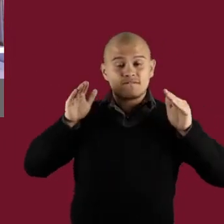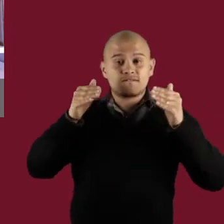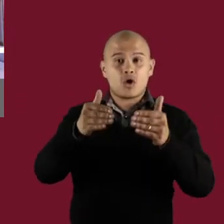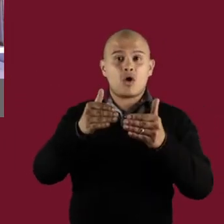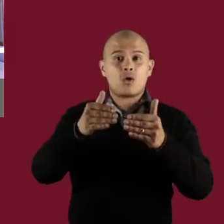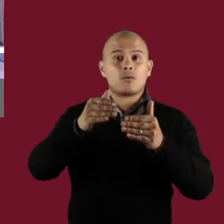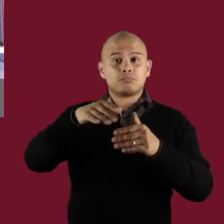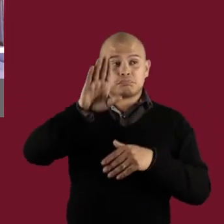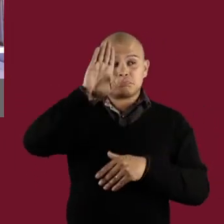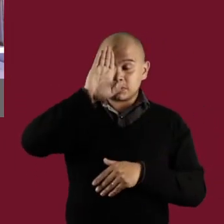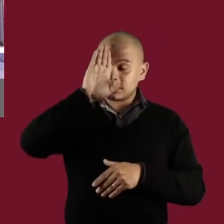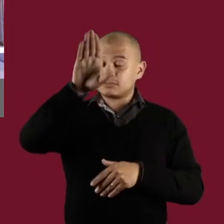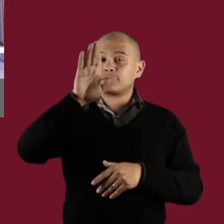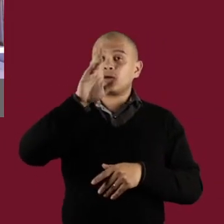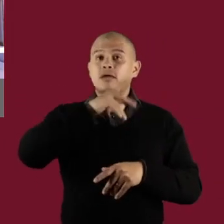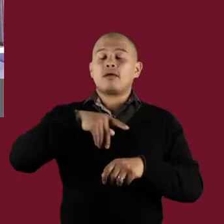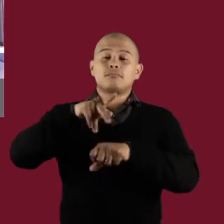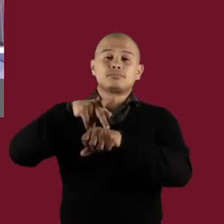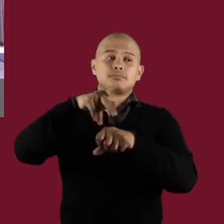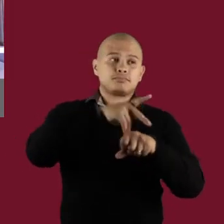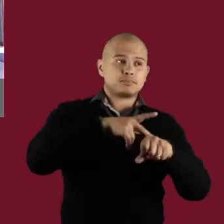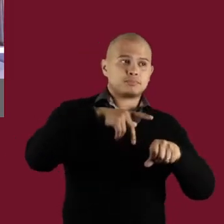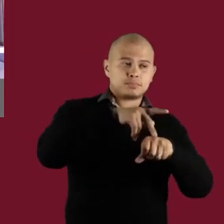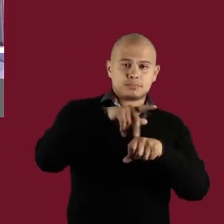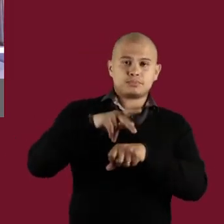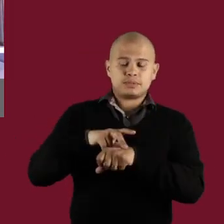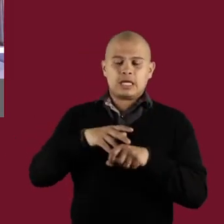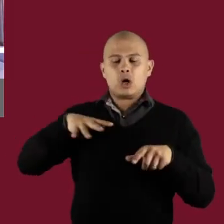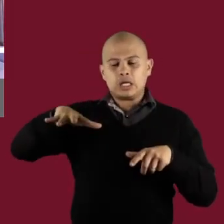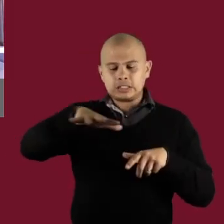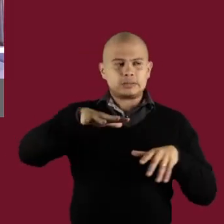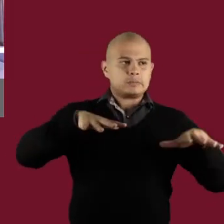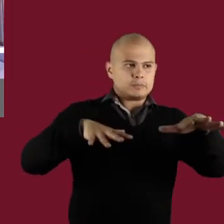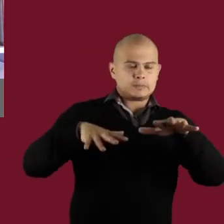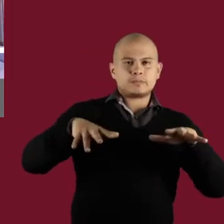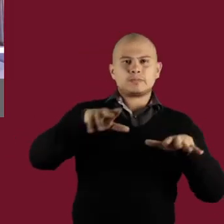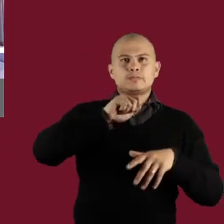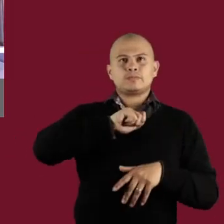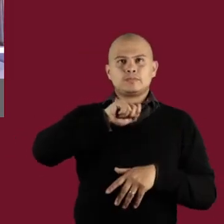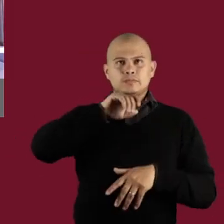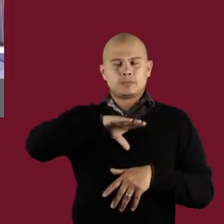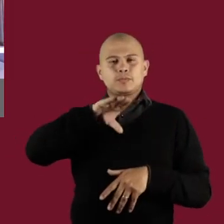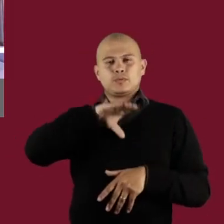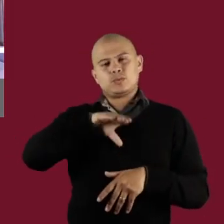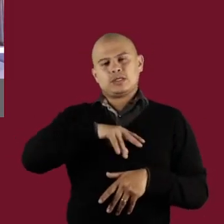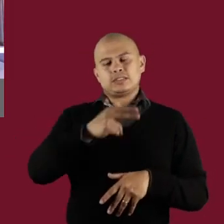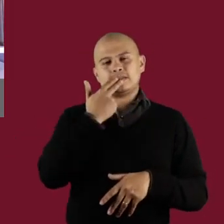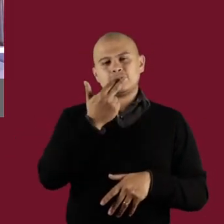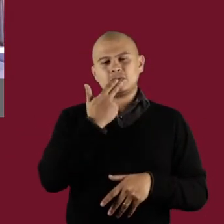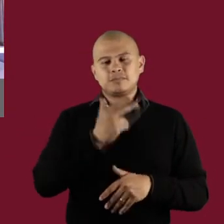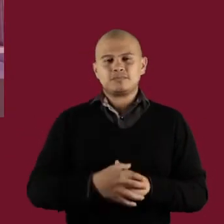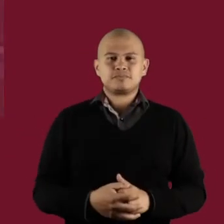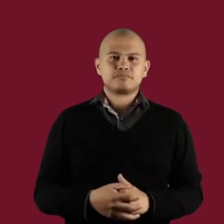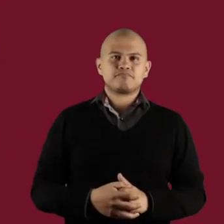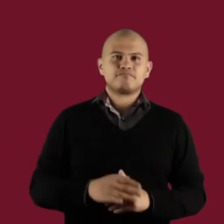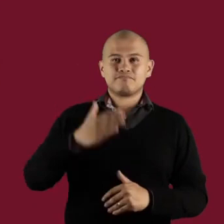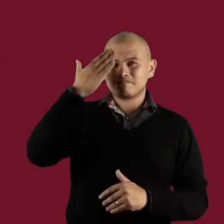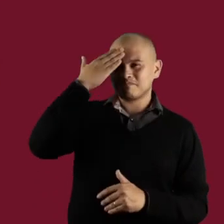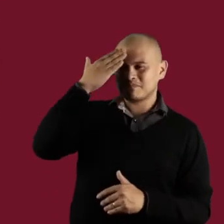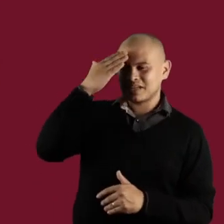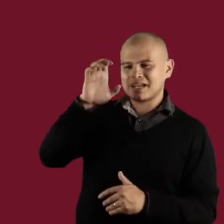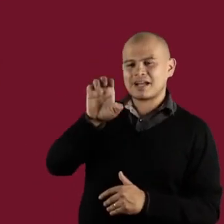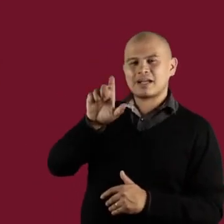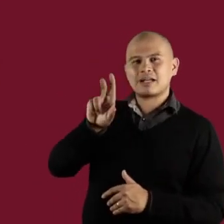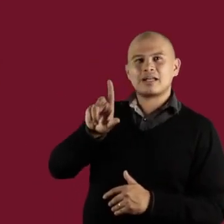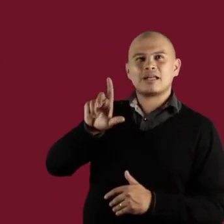e aos casos específicos da nossa região, dos países da língua portuguesa. Obrigado, Eleutério. Eu gostaria de perguntar